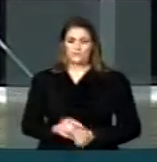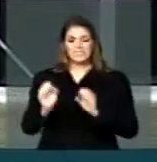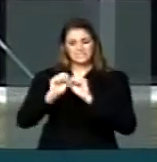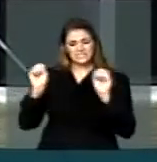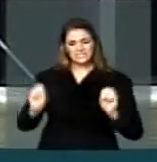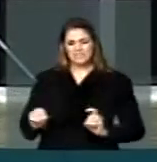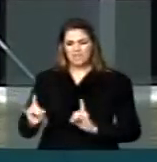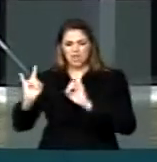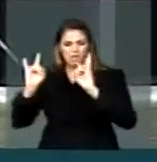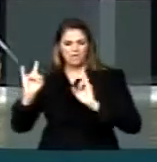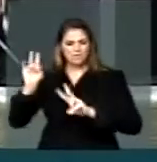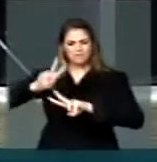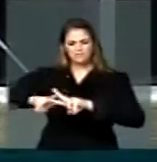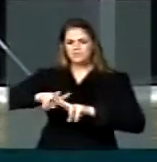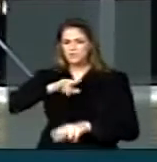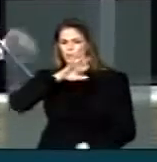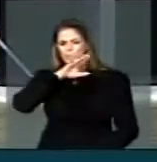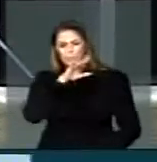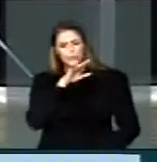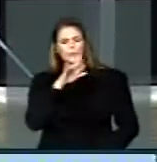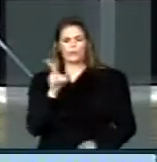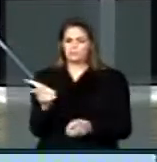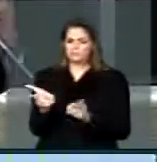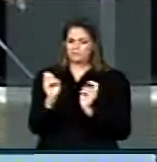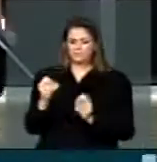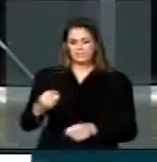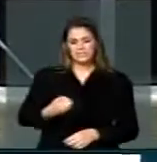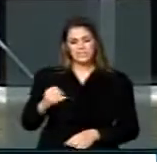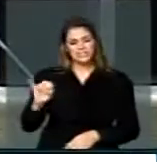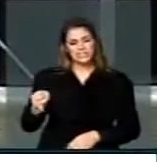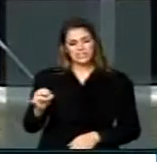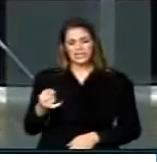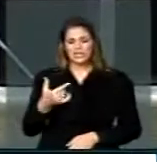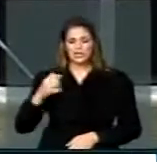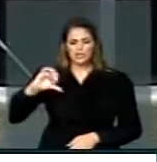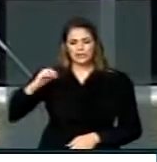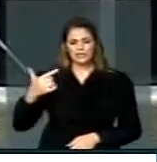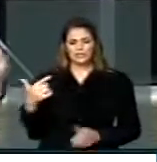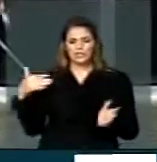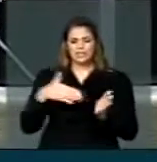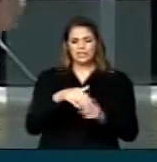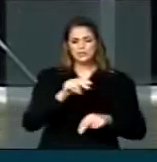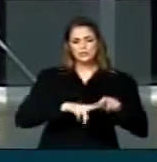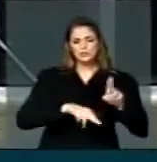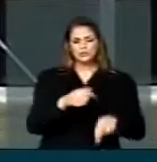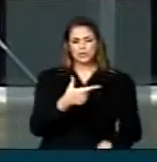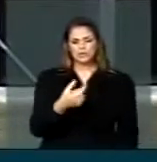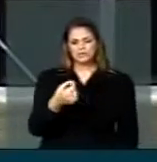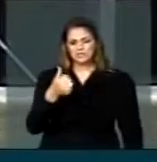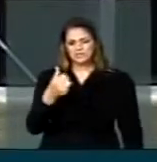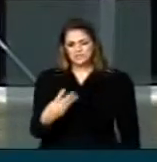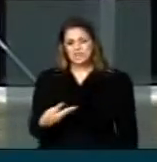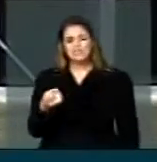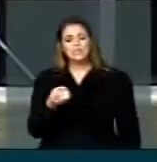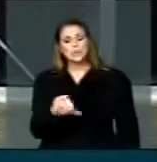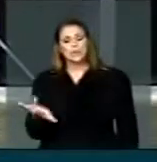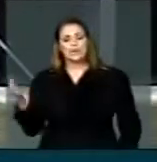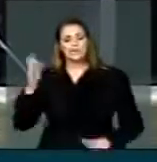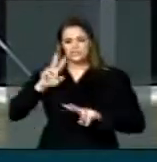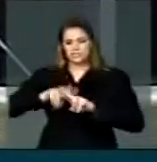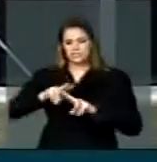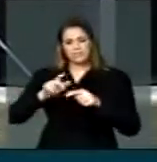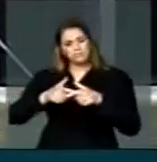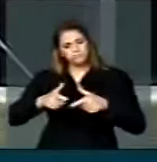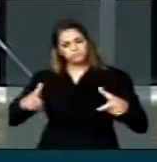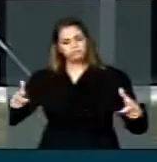fala por si só. E de janeiro de 92 a junho de 2013, a população, deputada Maria do Rosário,